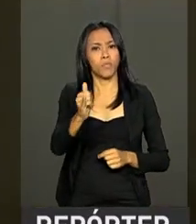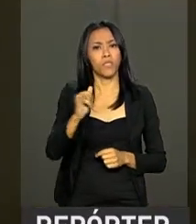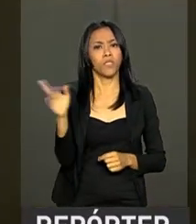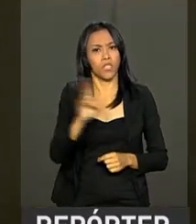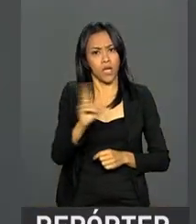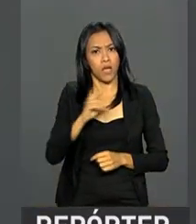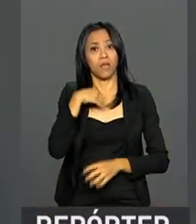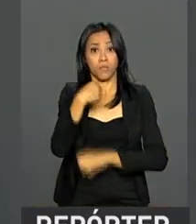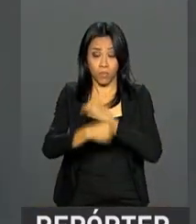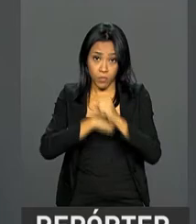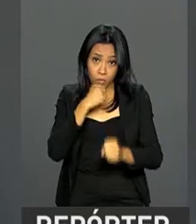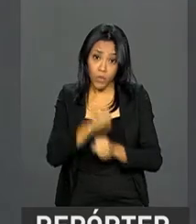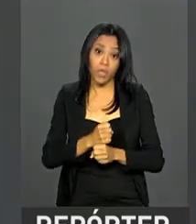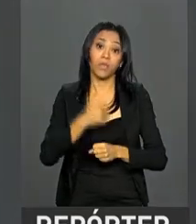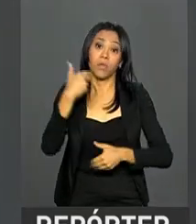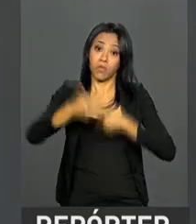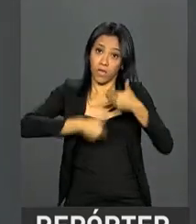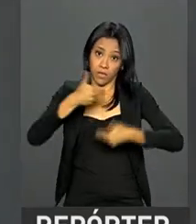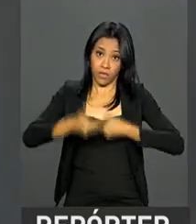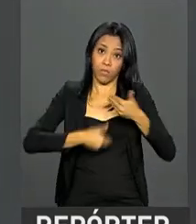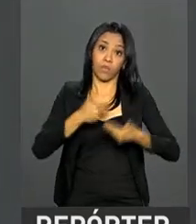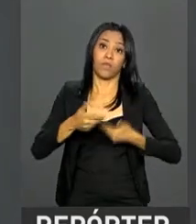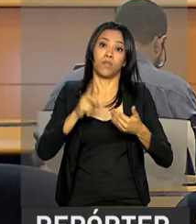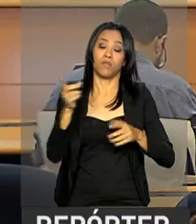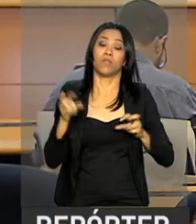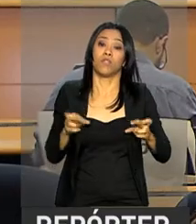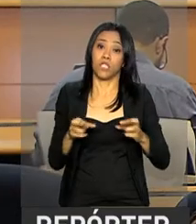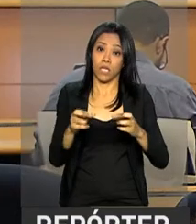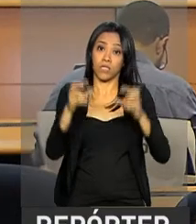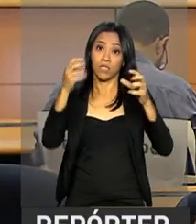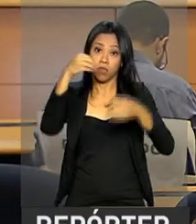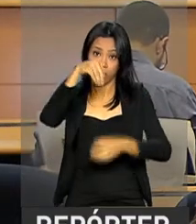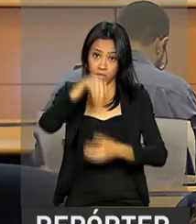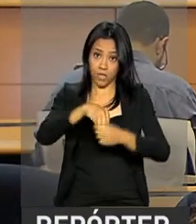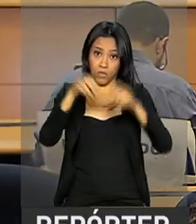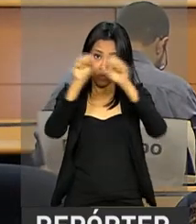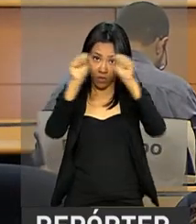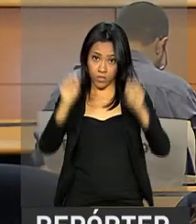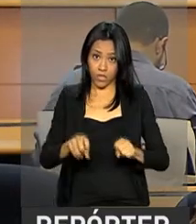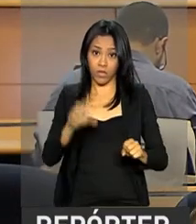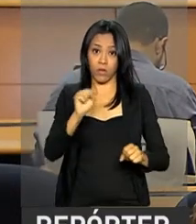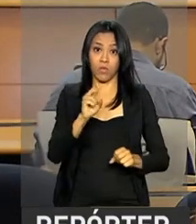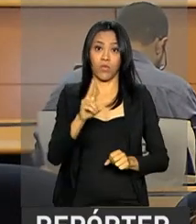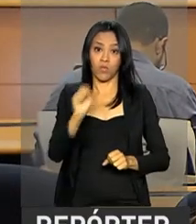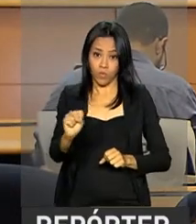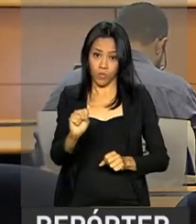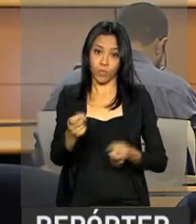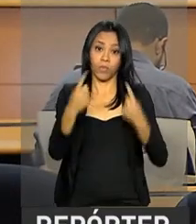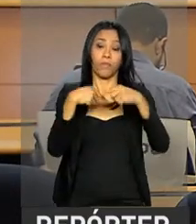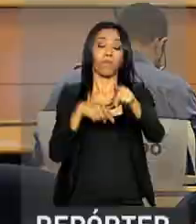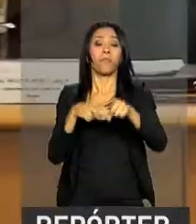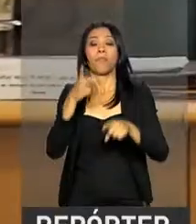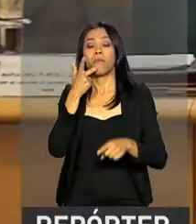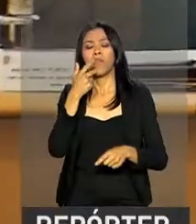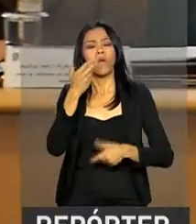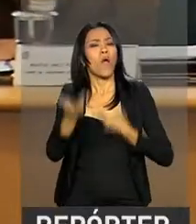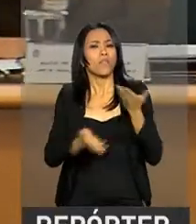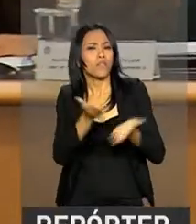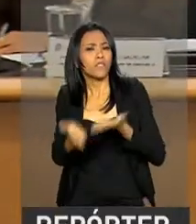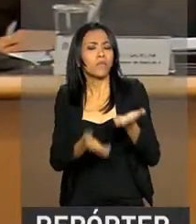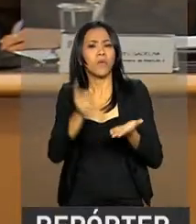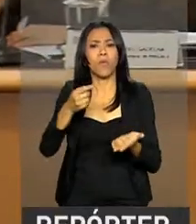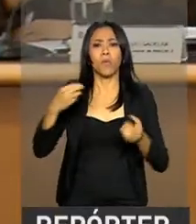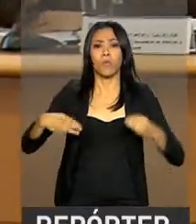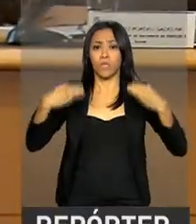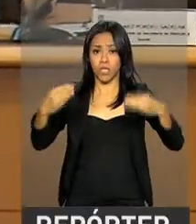reais por ano para o tratamento de câncer no sus como parte da política de atenção aos pacientes com câncer o ministério da